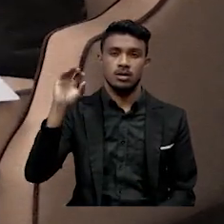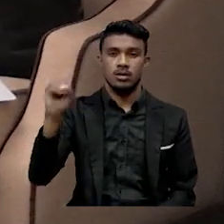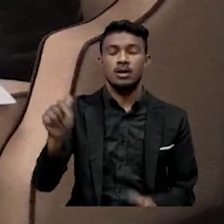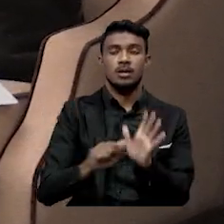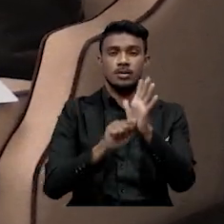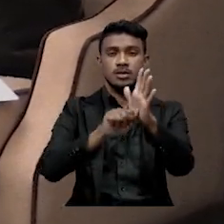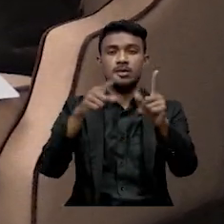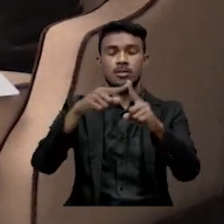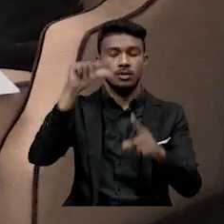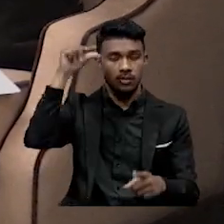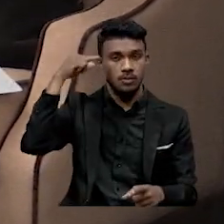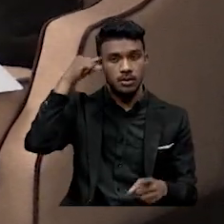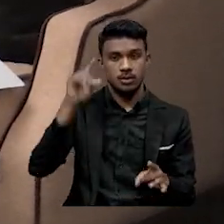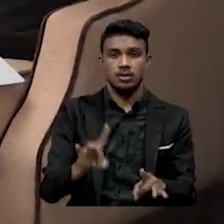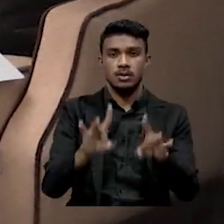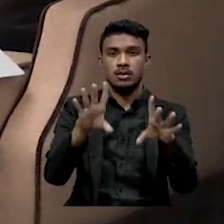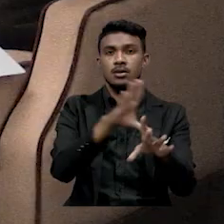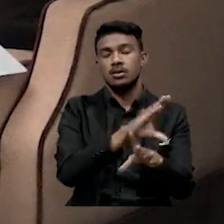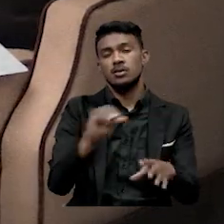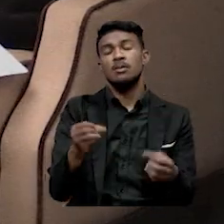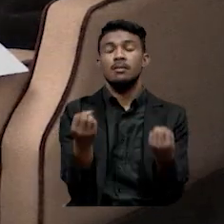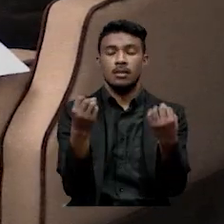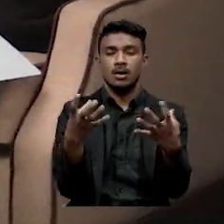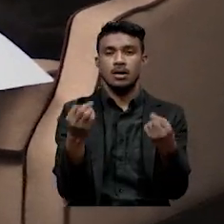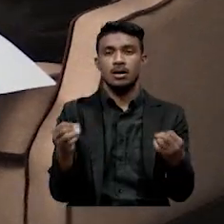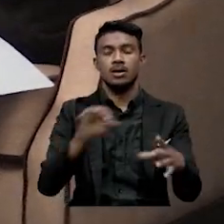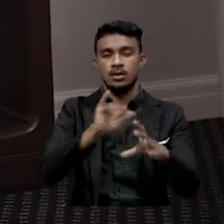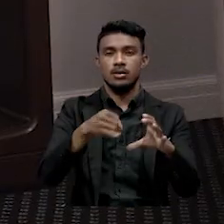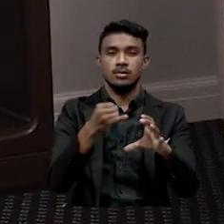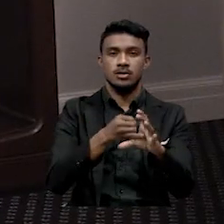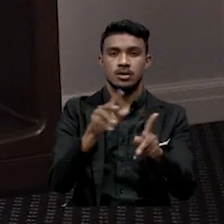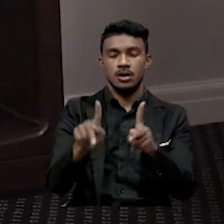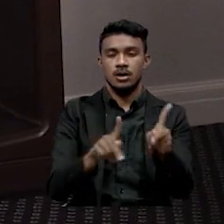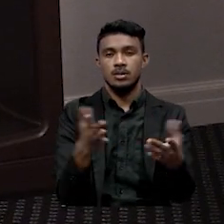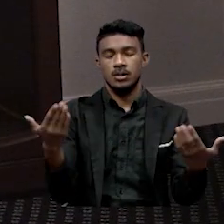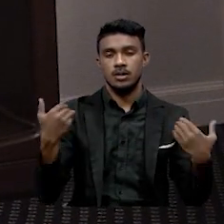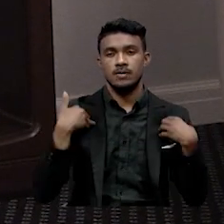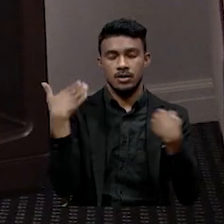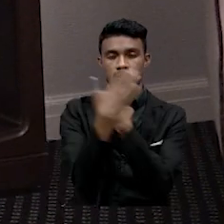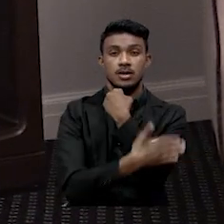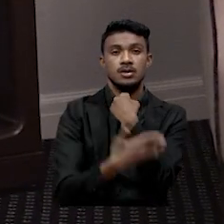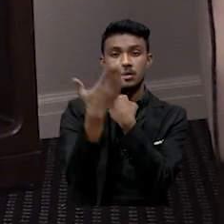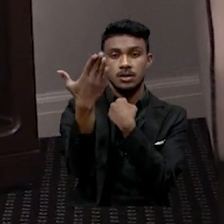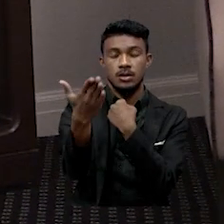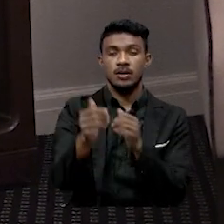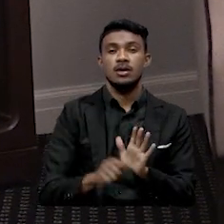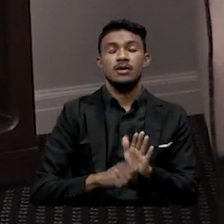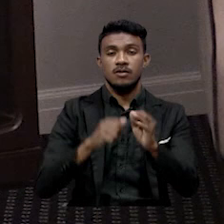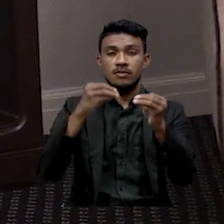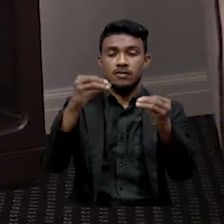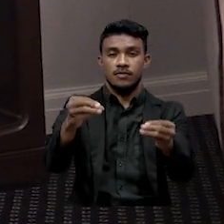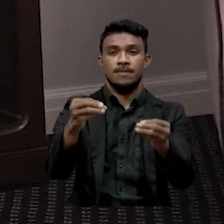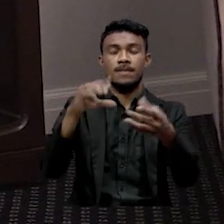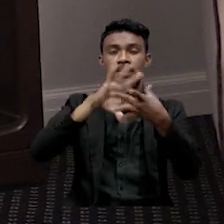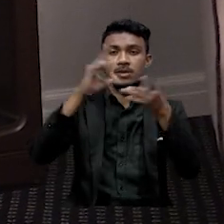novo governo australiano no parte OEUEN, inclui sociedade civil e a nação, onde retoma a história contemporânea